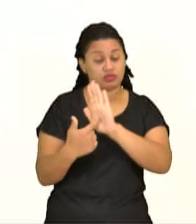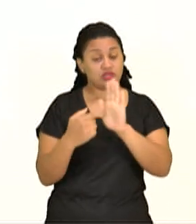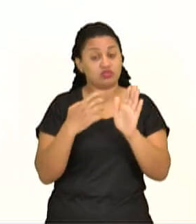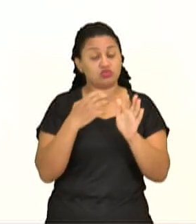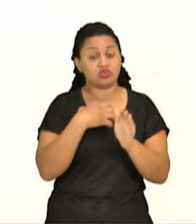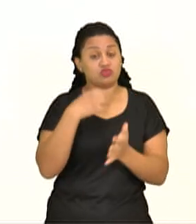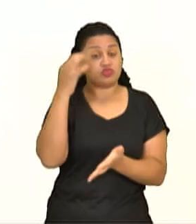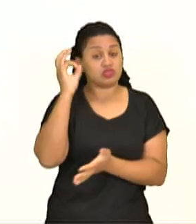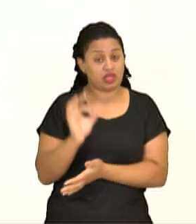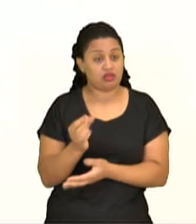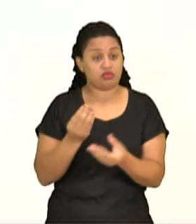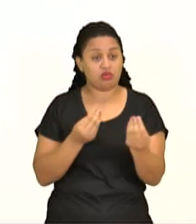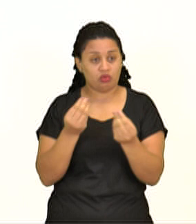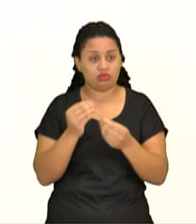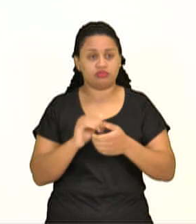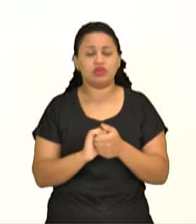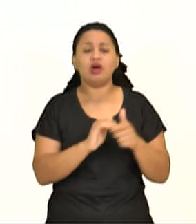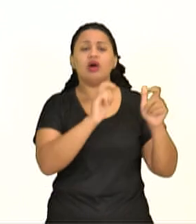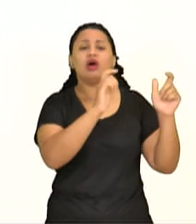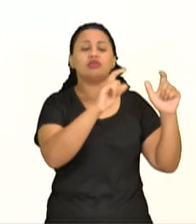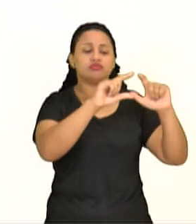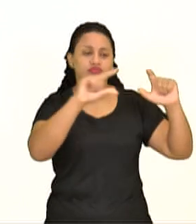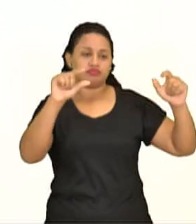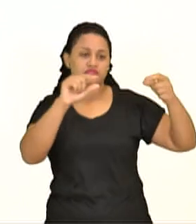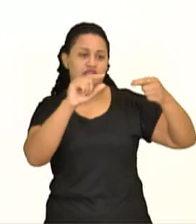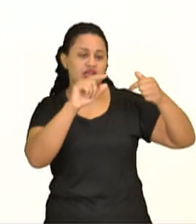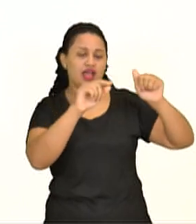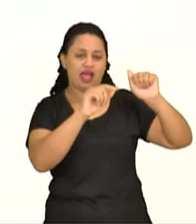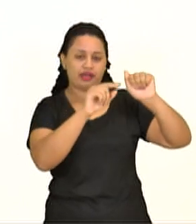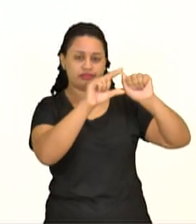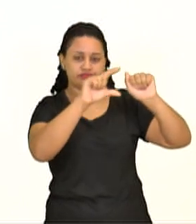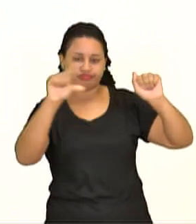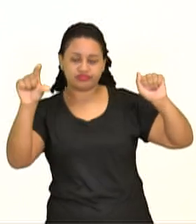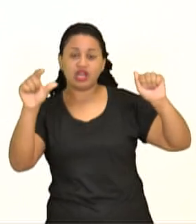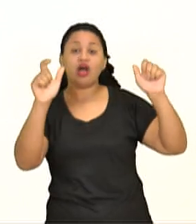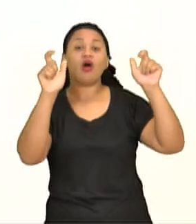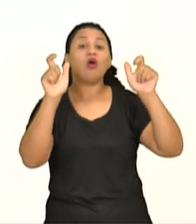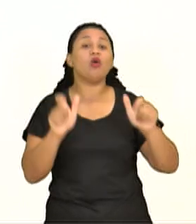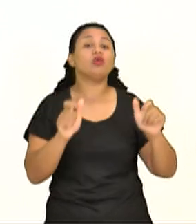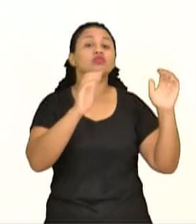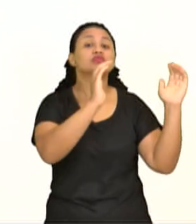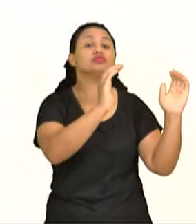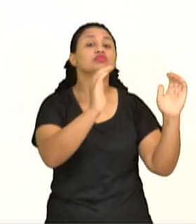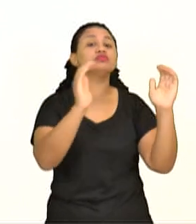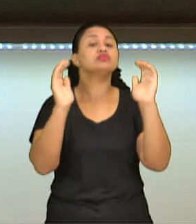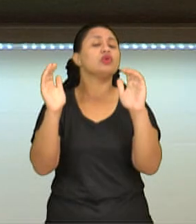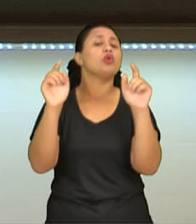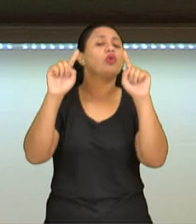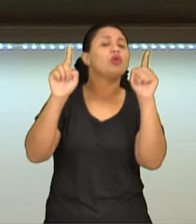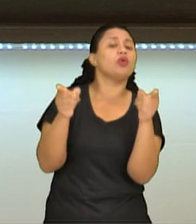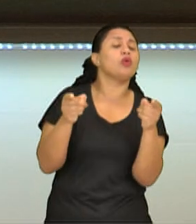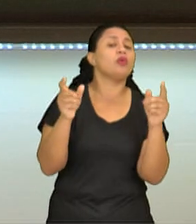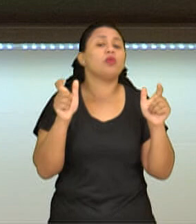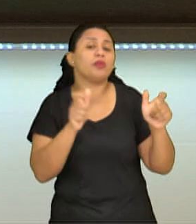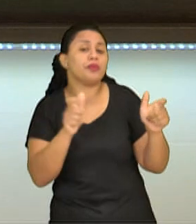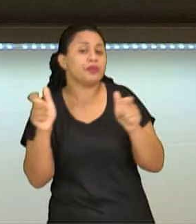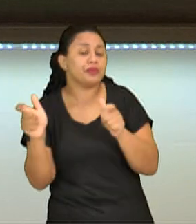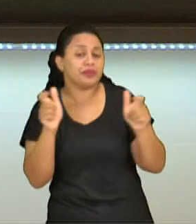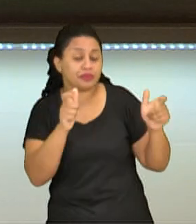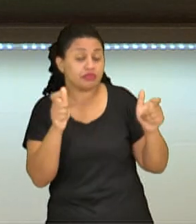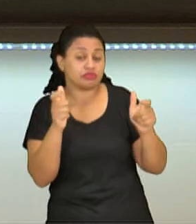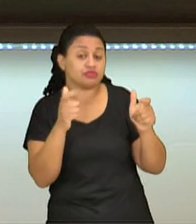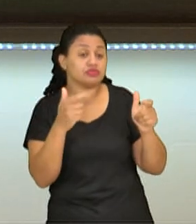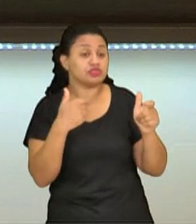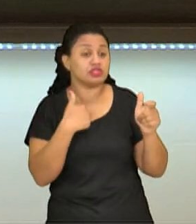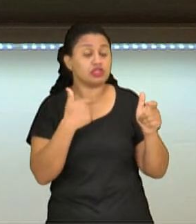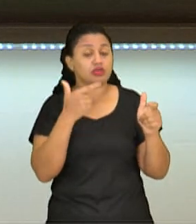verdadeira, ou seja, aonde eu vou colocar o meu parênteses, né? Aonde eu vou colocar o parênteses aqui nessa expressão que fique